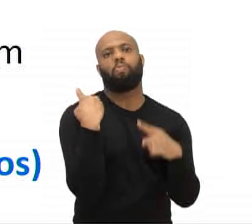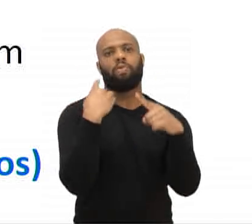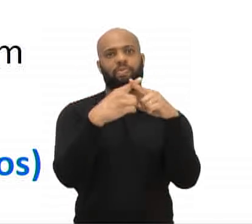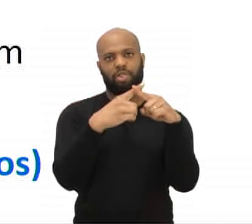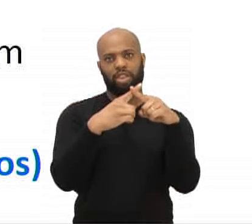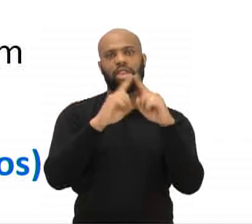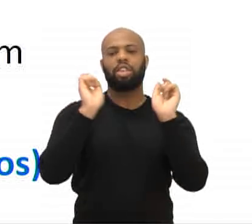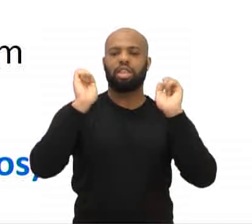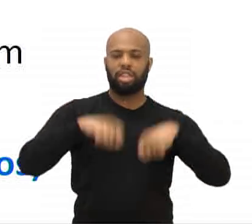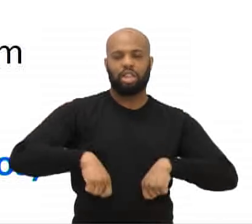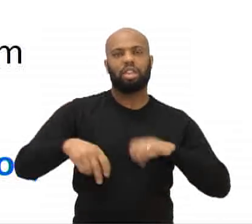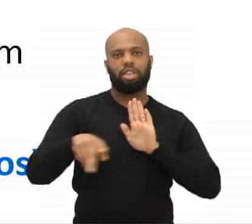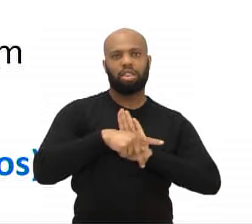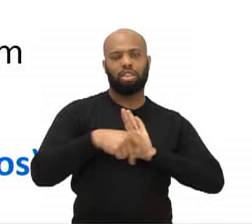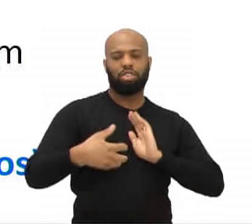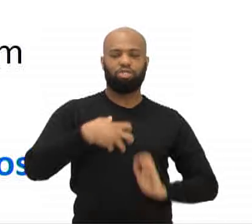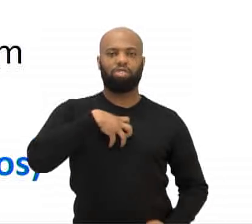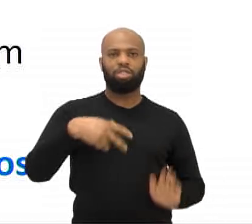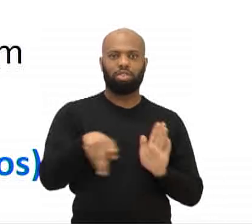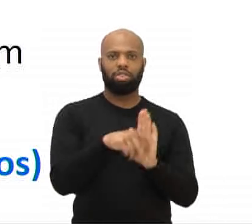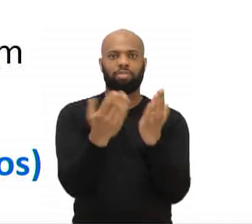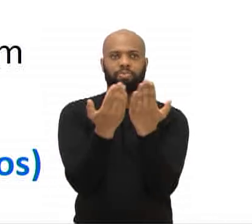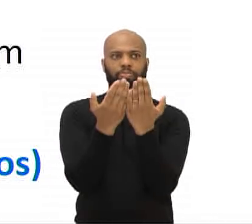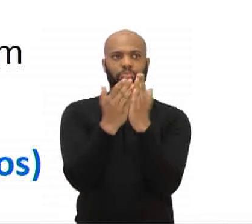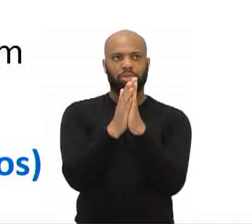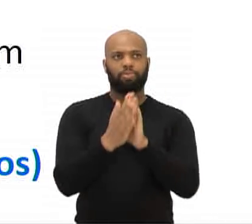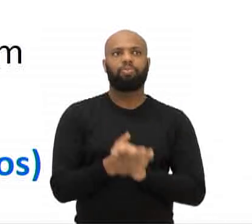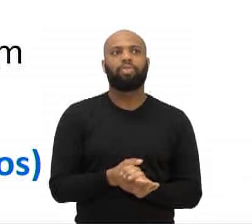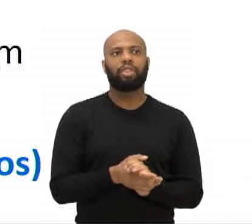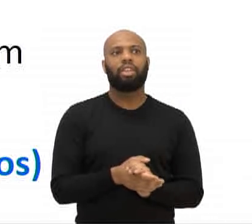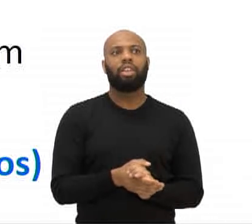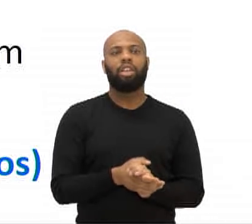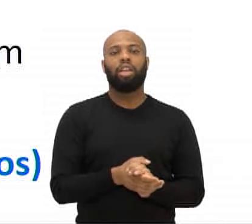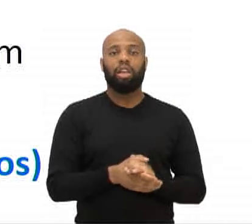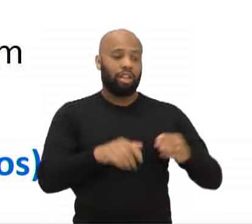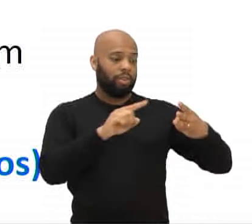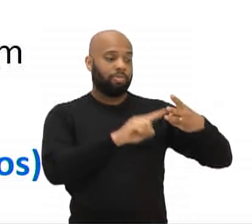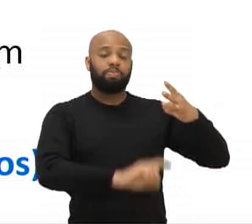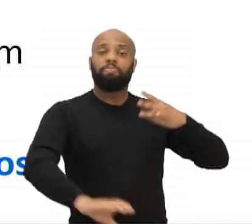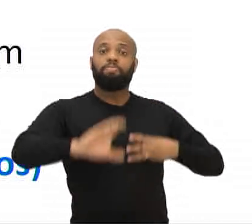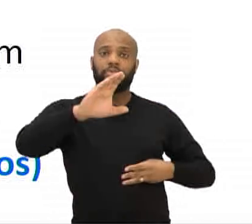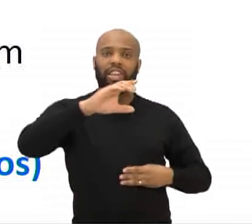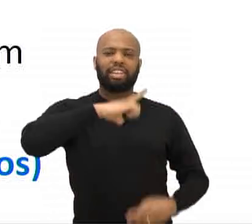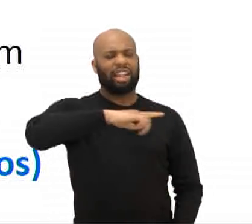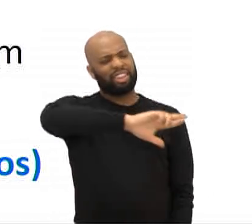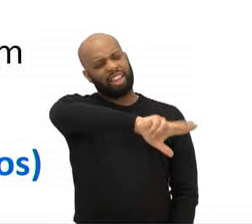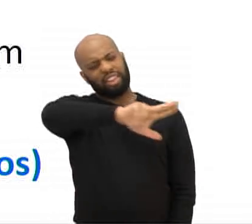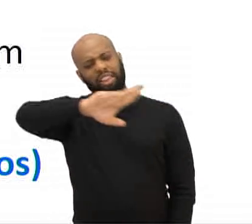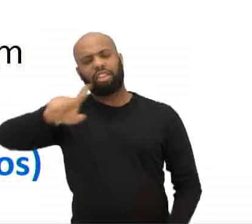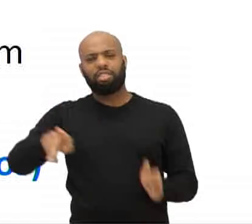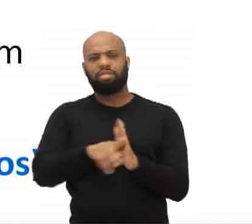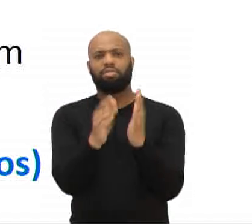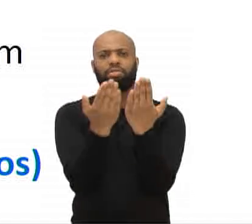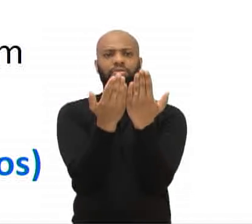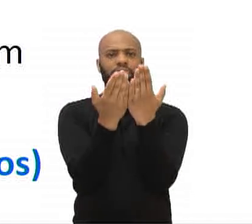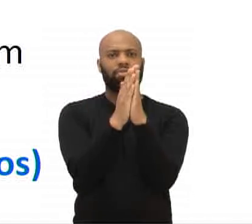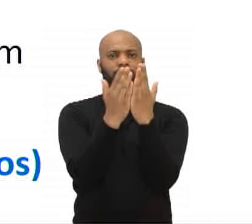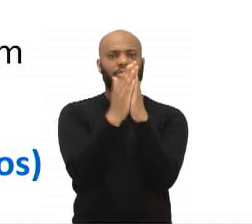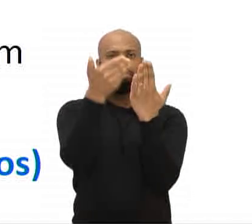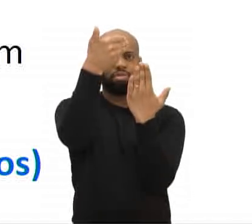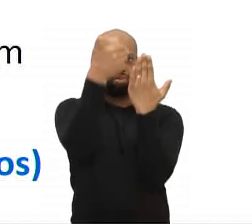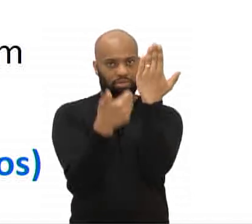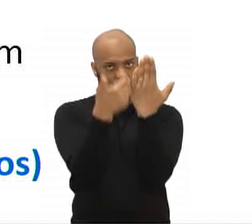fixando a ideia do eixo de simetria. E na letra C, possuem mais de um eixo de